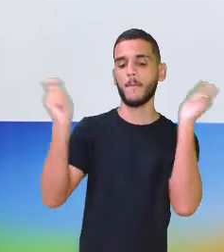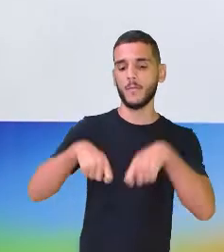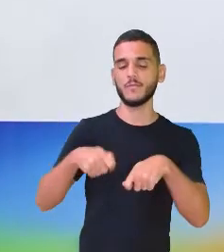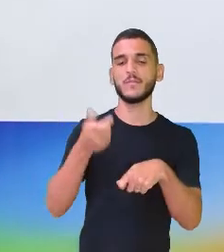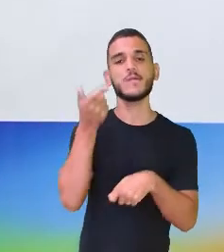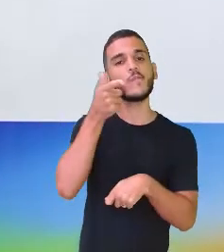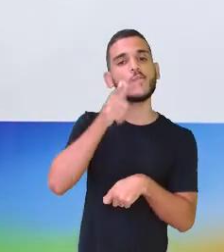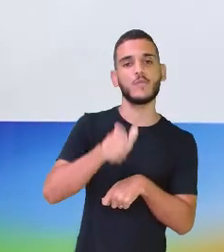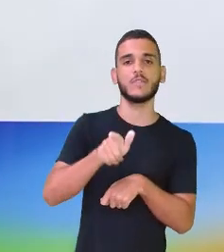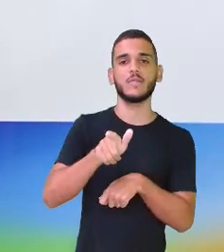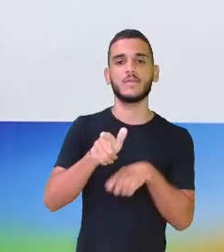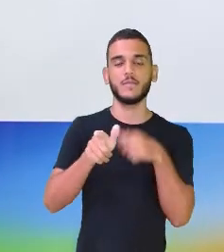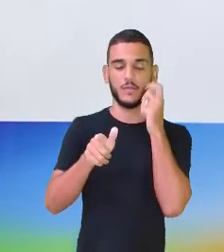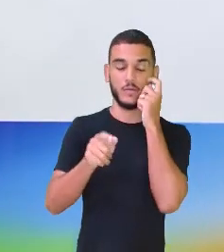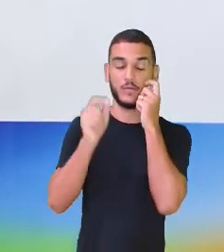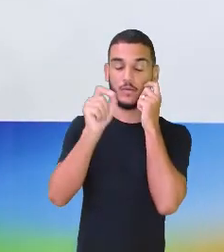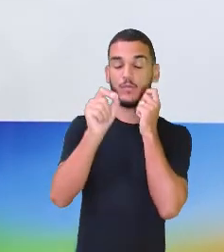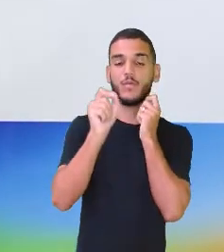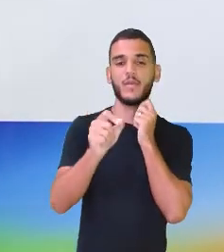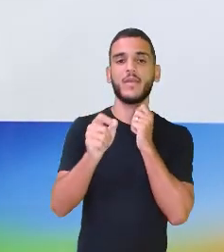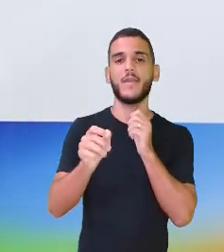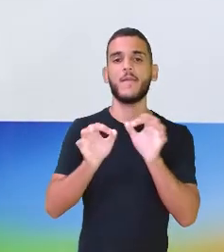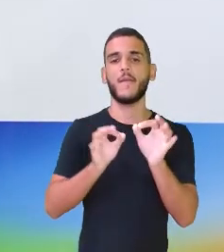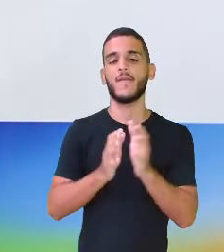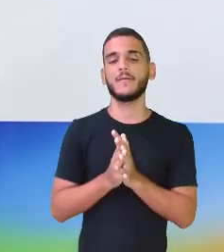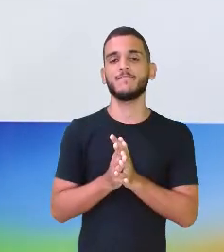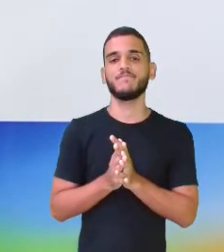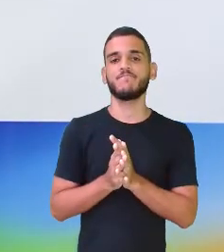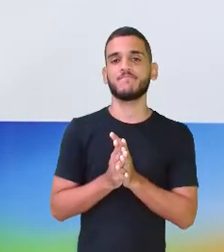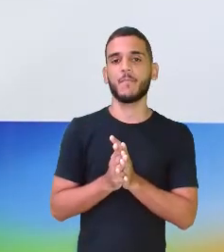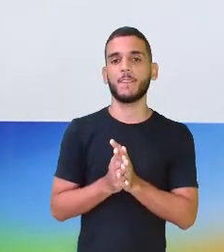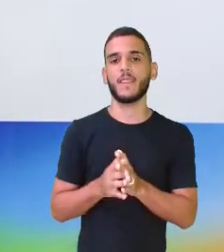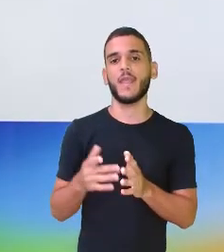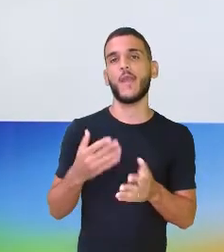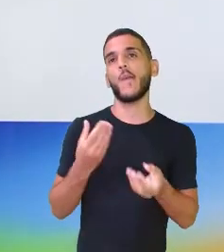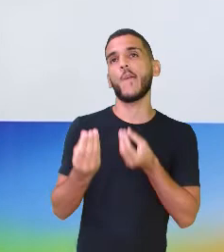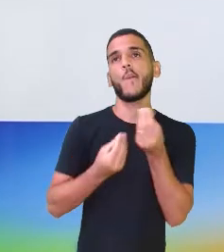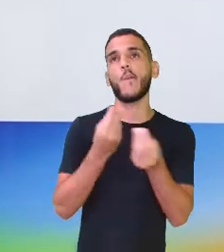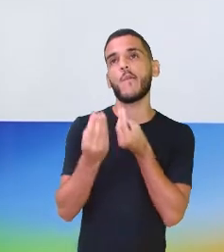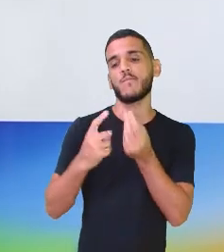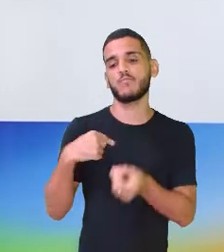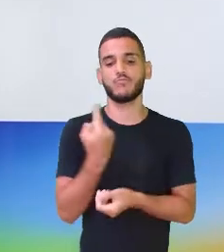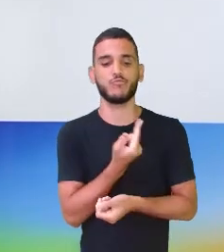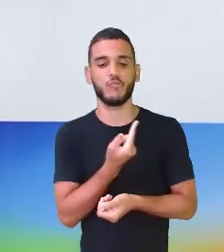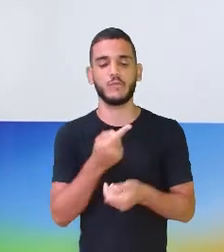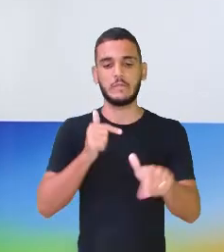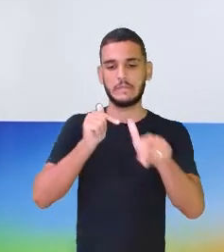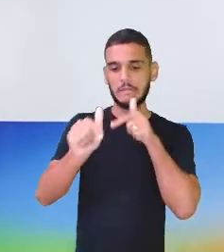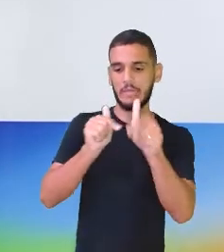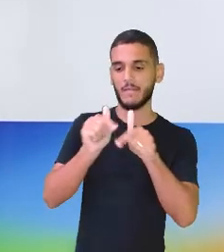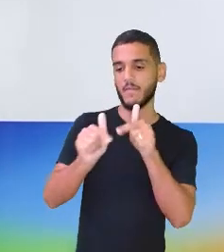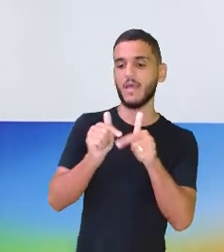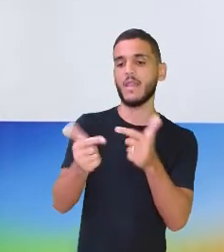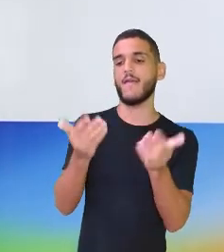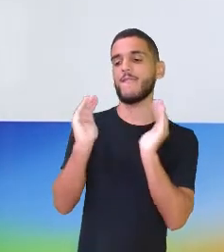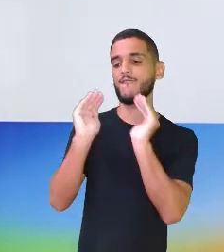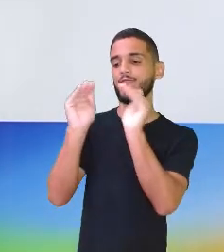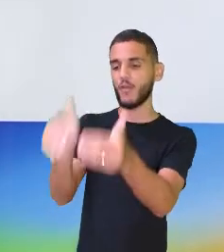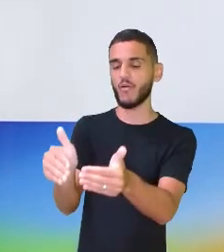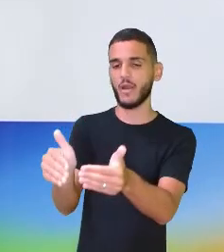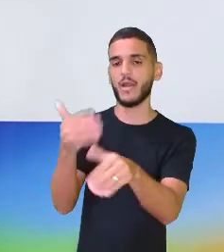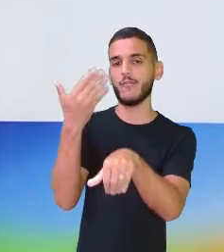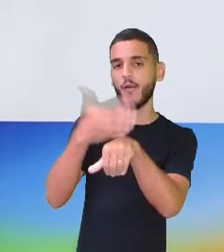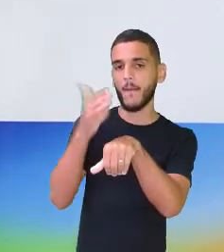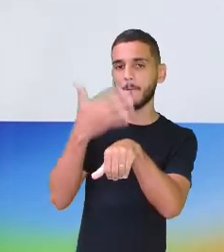de operacionalização, né? Amplia as nossas possibilidades de instrumentalizar a nossa prática de uma forma que ela seja